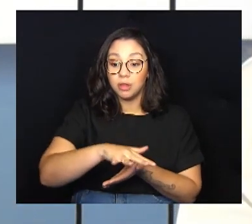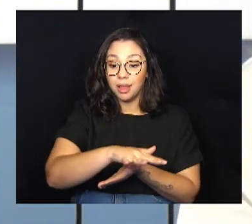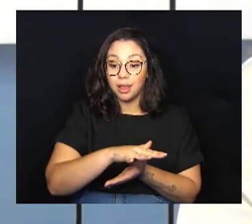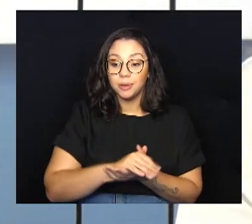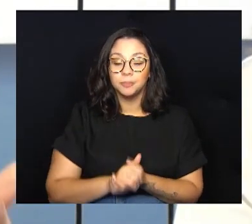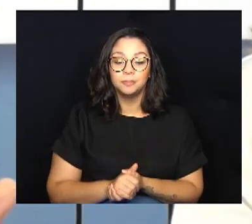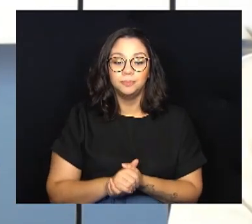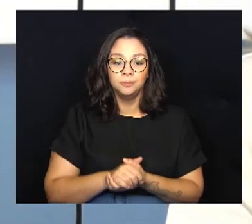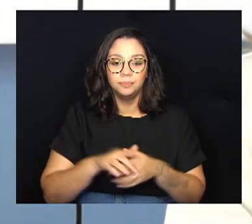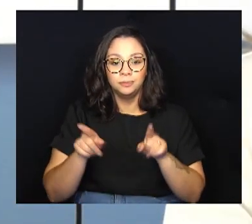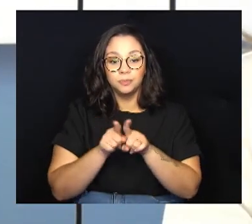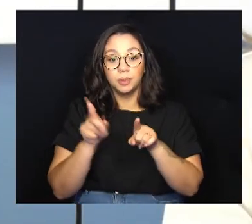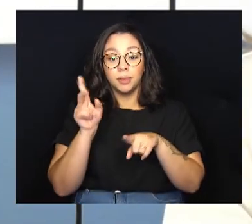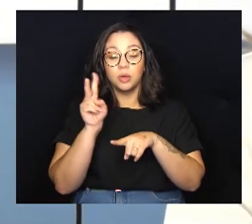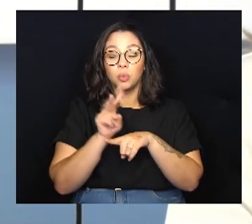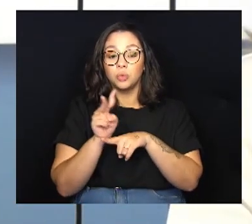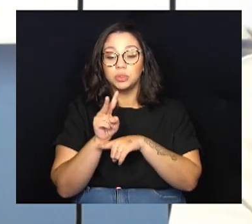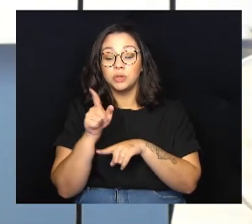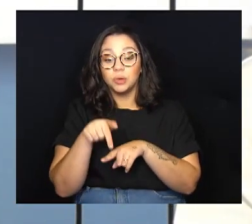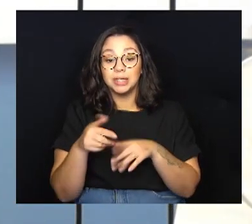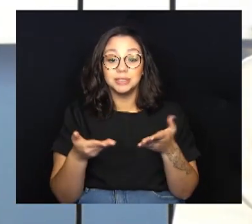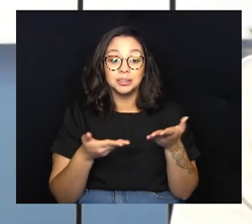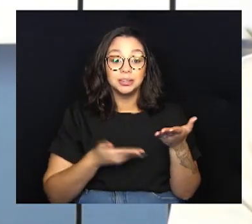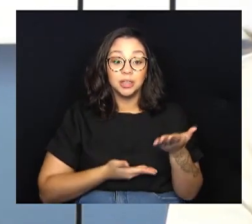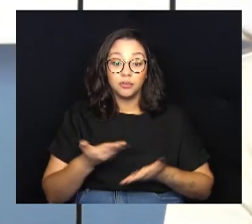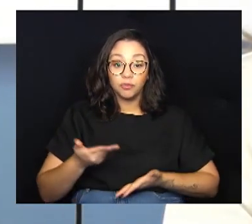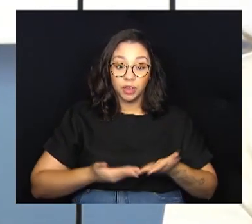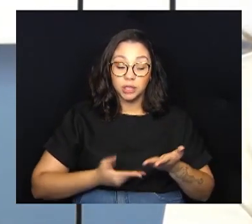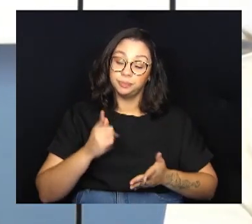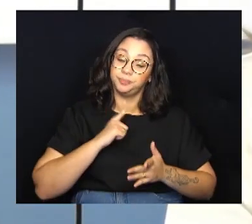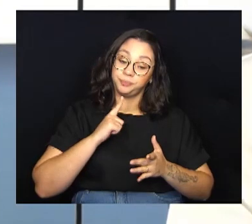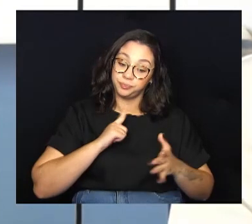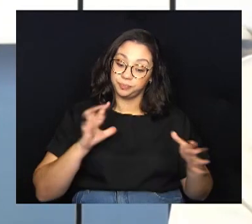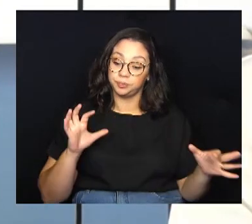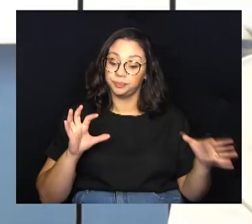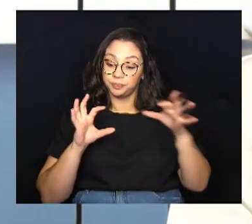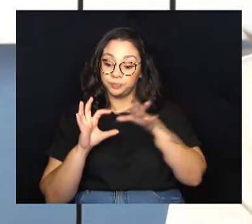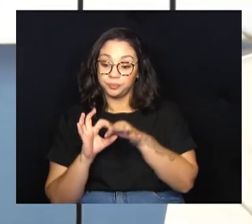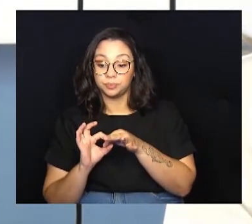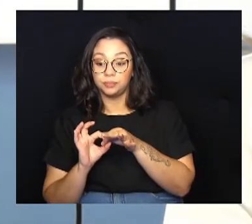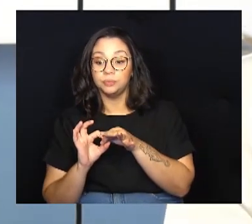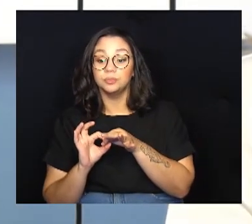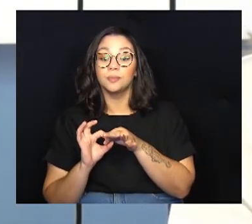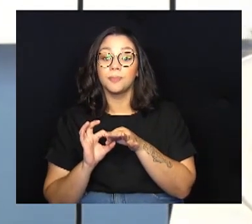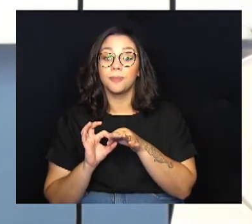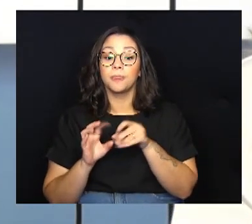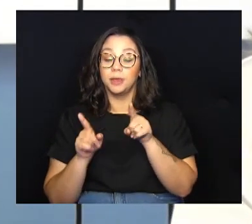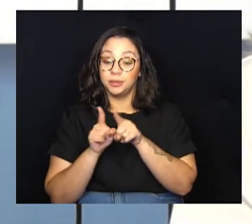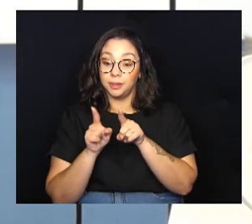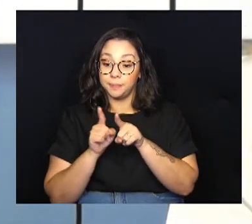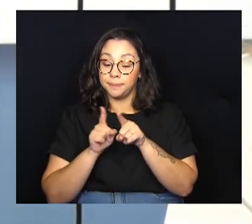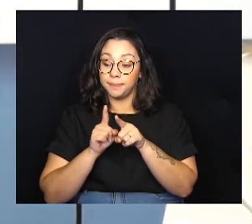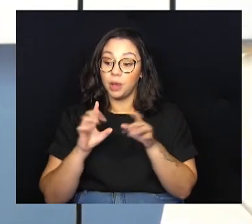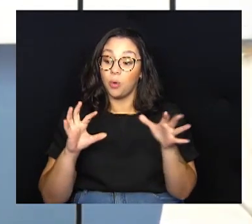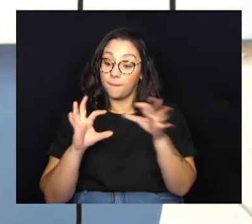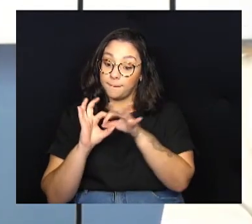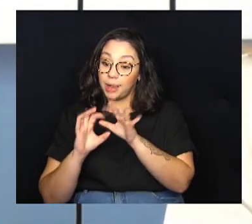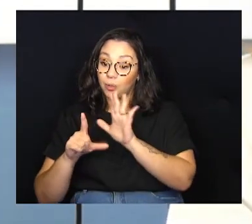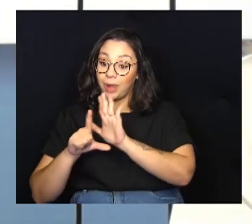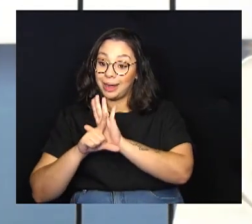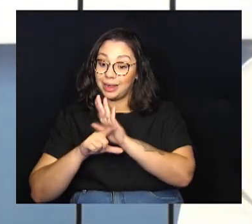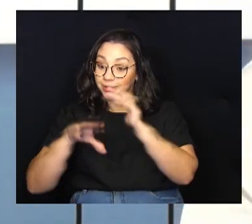De volta com Questão de Ordem, que hoje fala sobre política sobre drogas. Olha, novas drogas e suas potencialidades e desafios